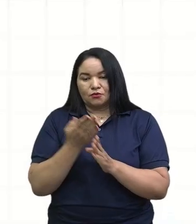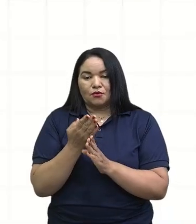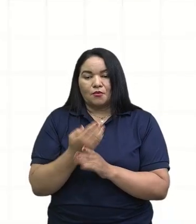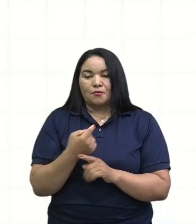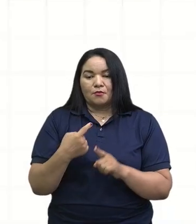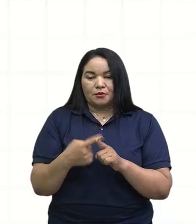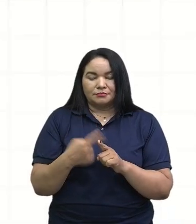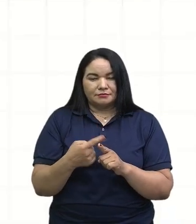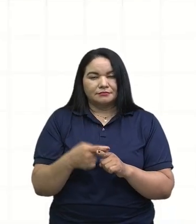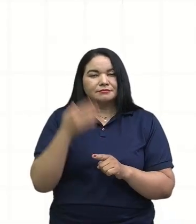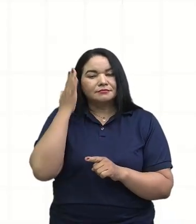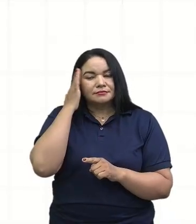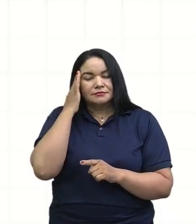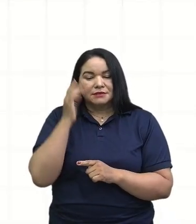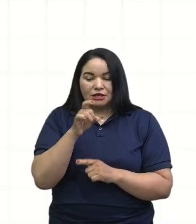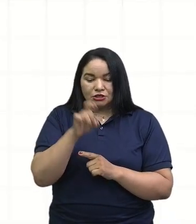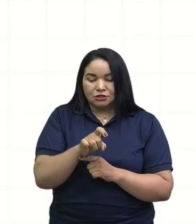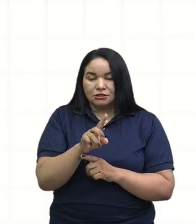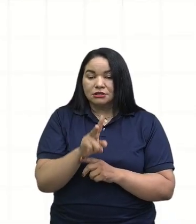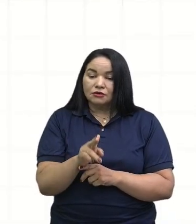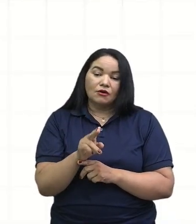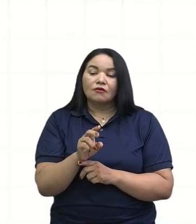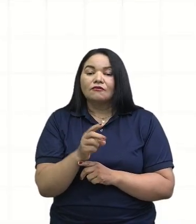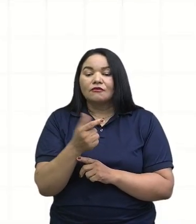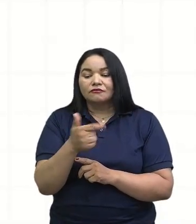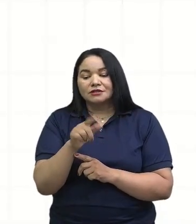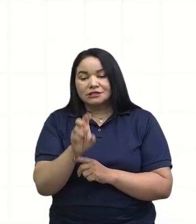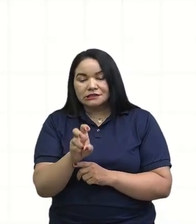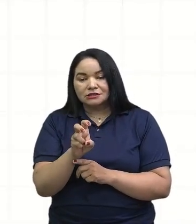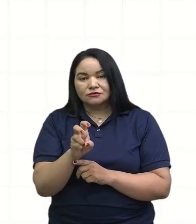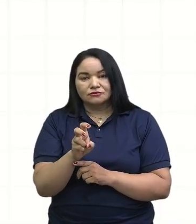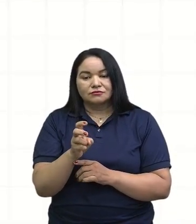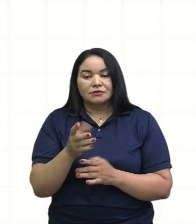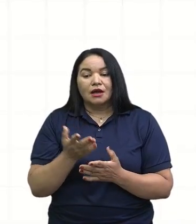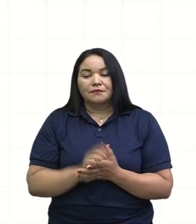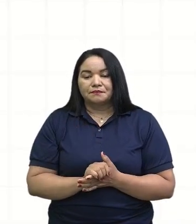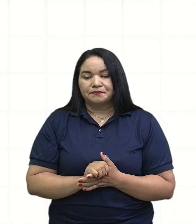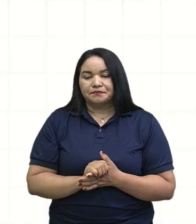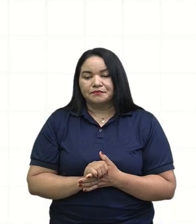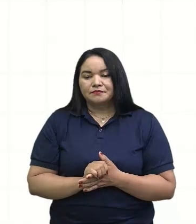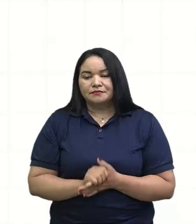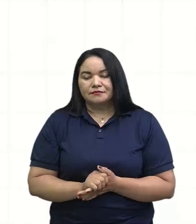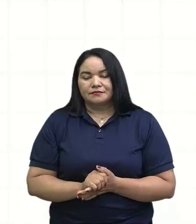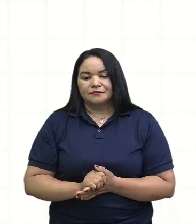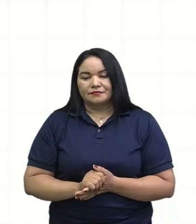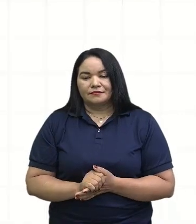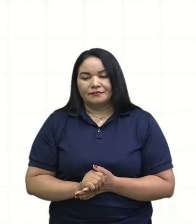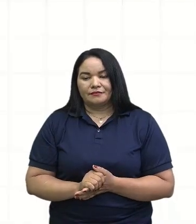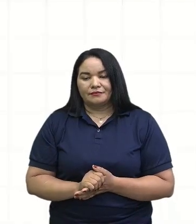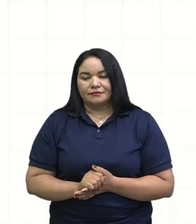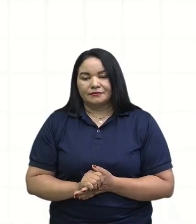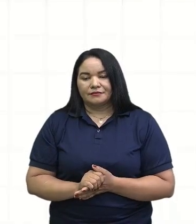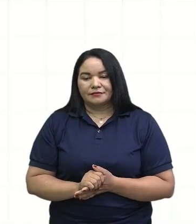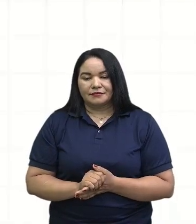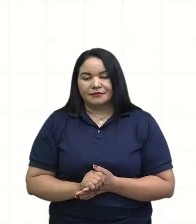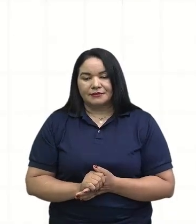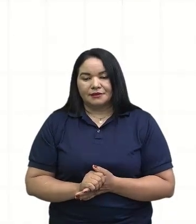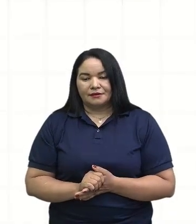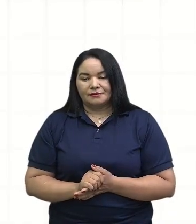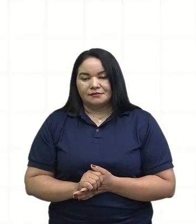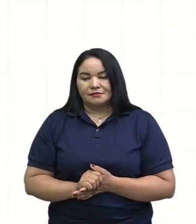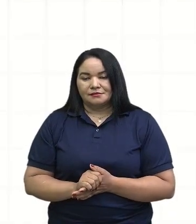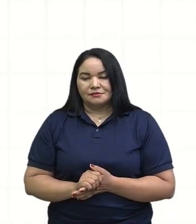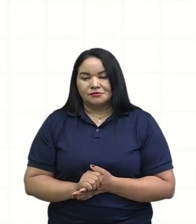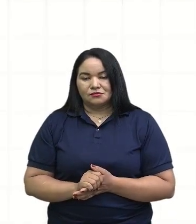x vale 25, certo? Aí a gente vai fazer alguns cálculos aqui. O professor vai fazer aqui nessa cartela mesmo, tá bom? Dá para a gente fazer. O professor vai